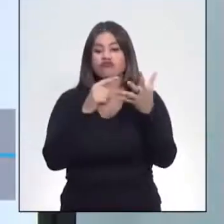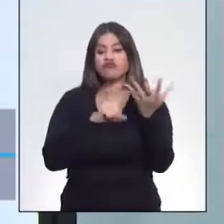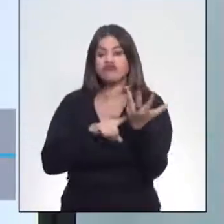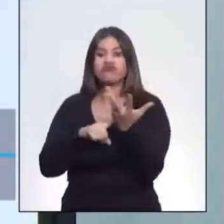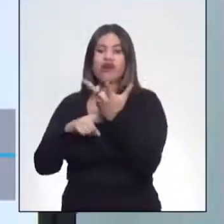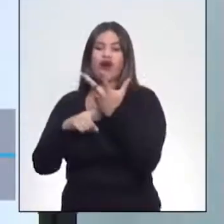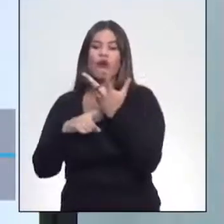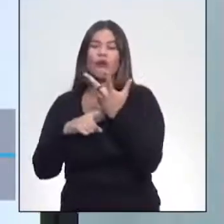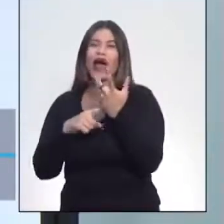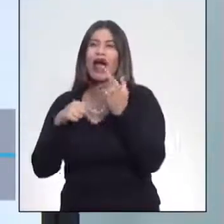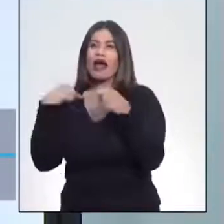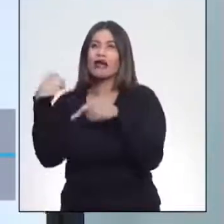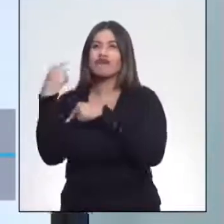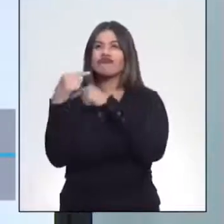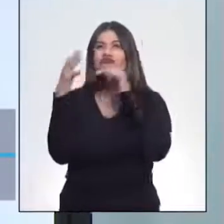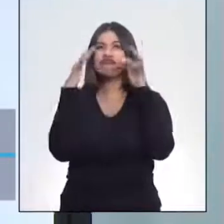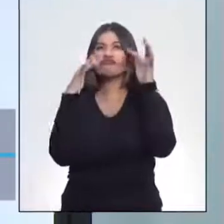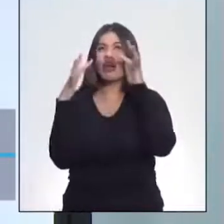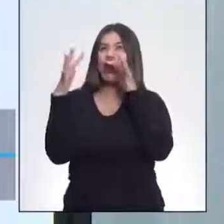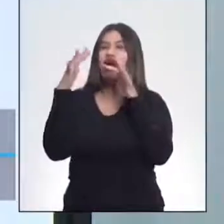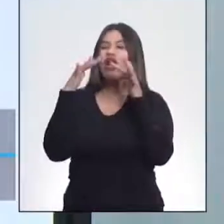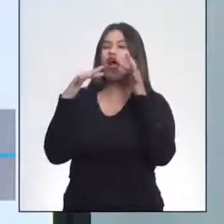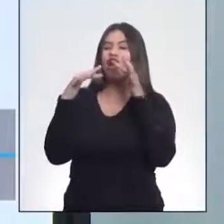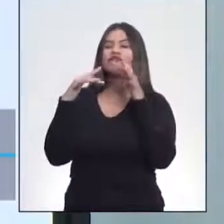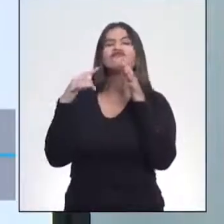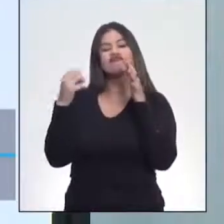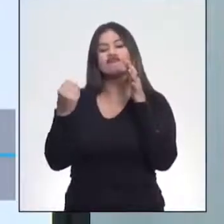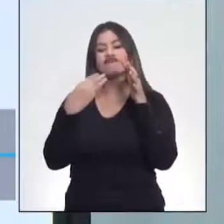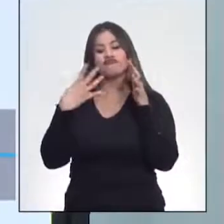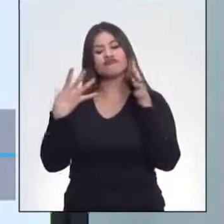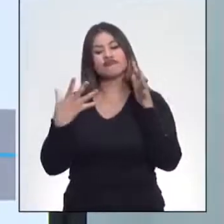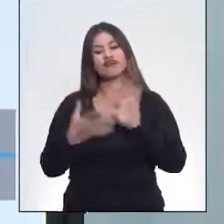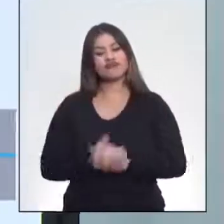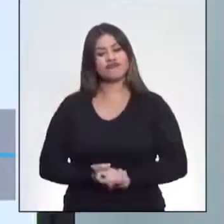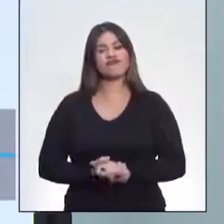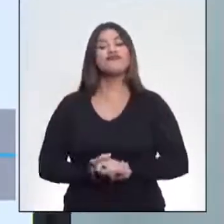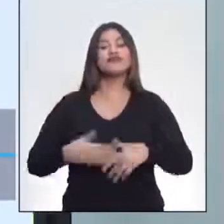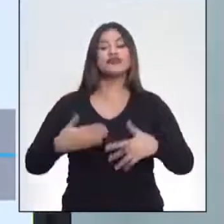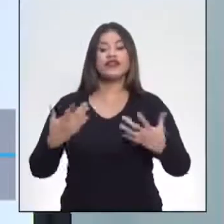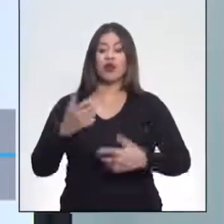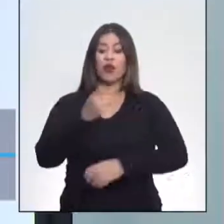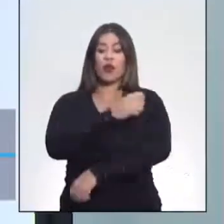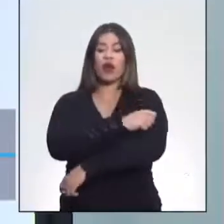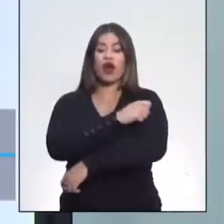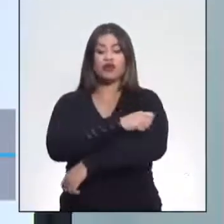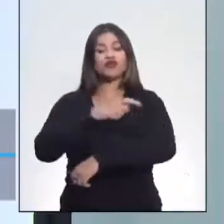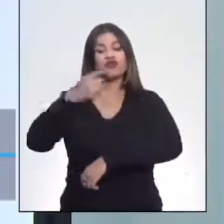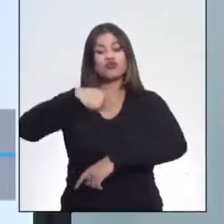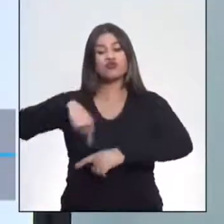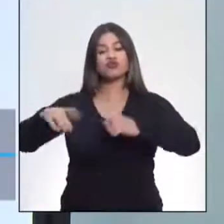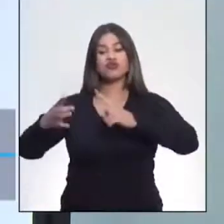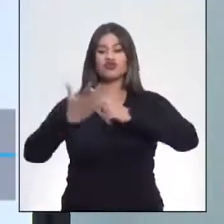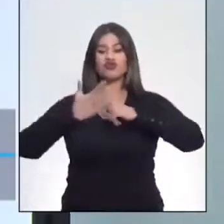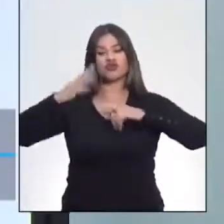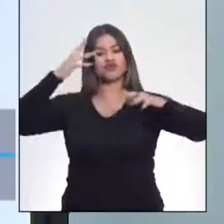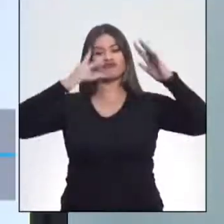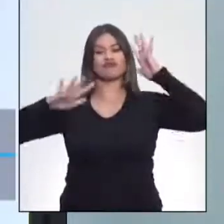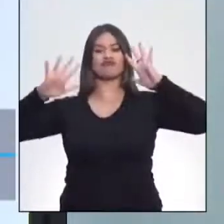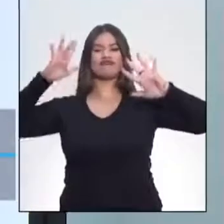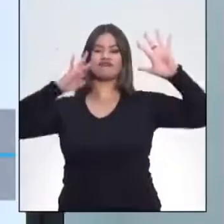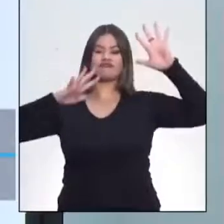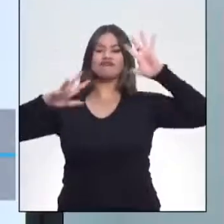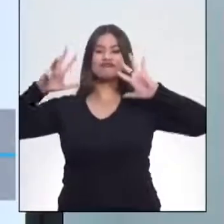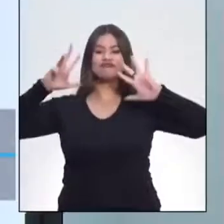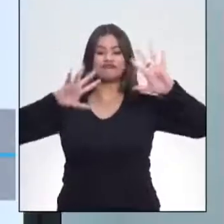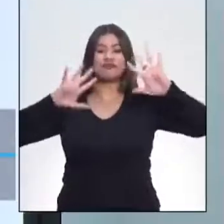mensagem a dizer e muito legal a pergunta do aluno muito legal colocação dele porque nos faz refletir também ela só vem aprendemos com